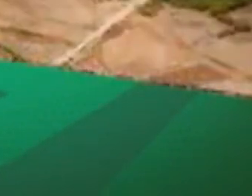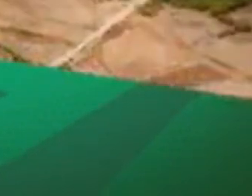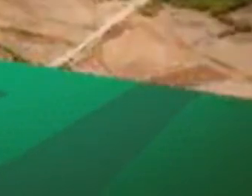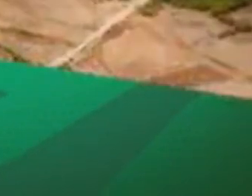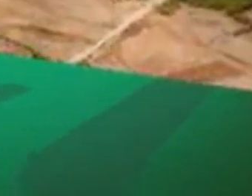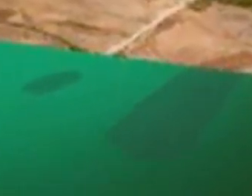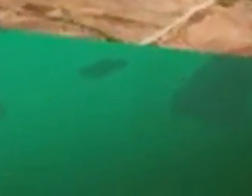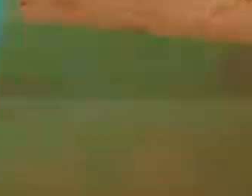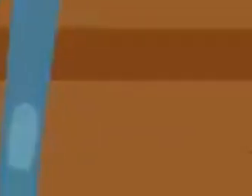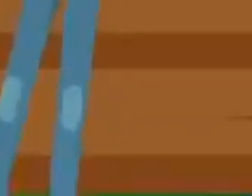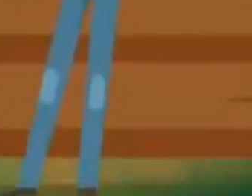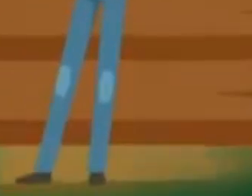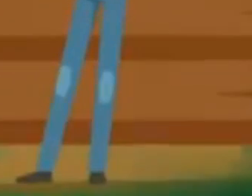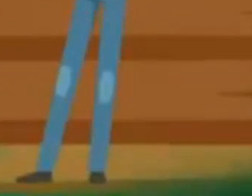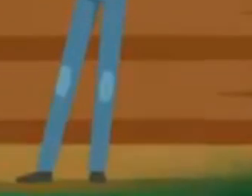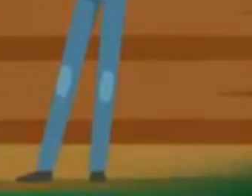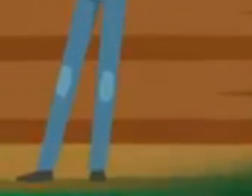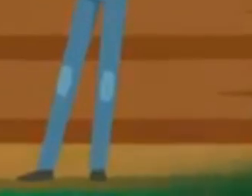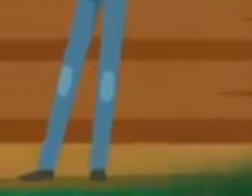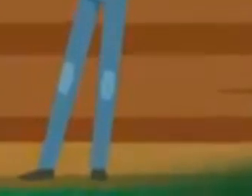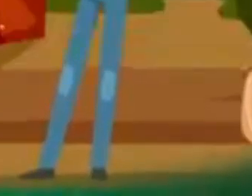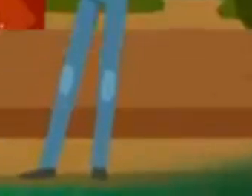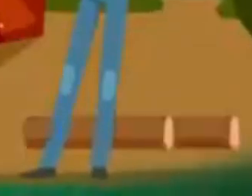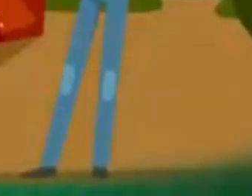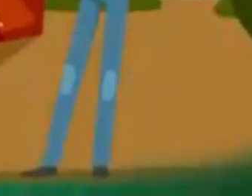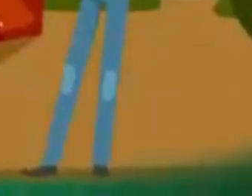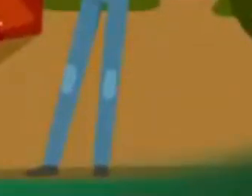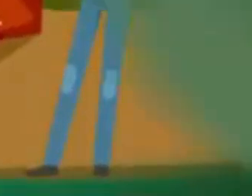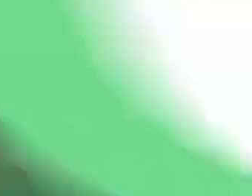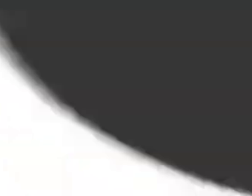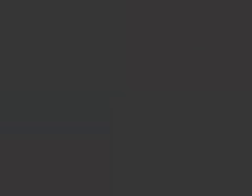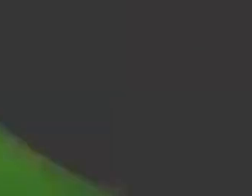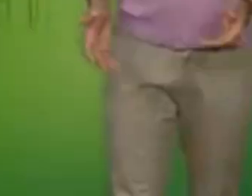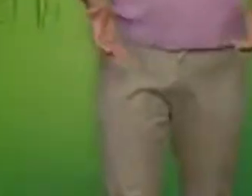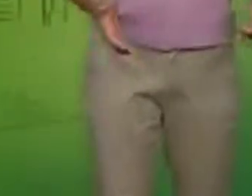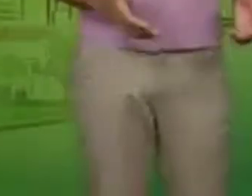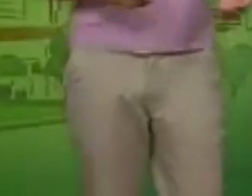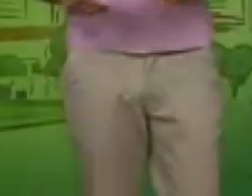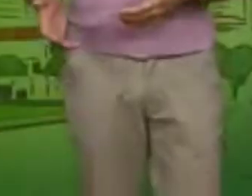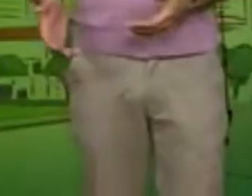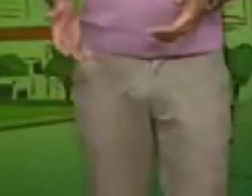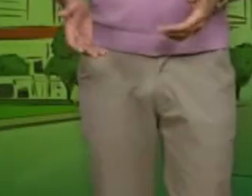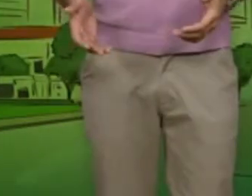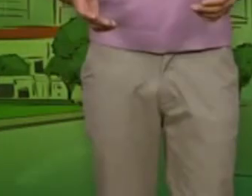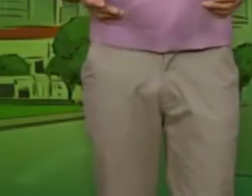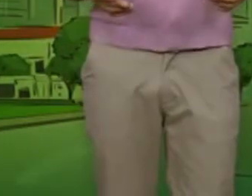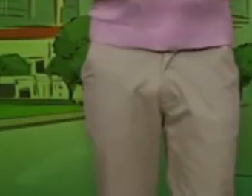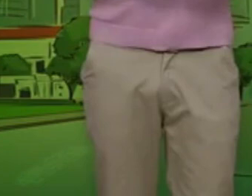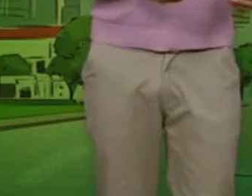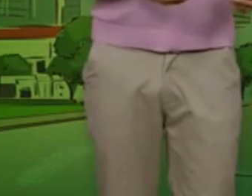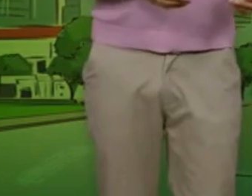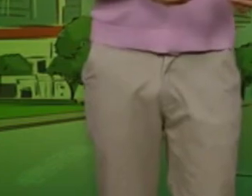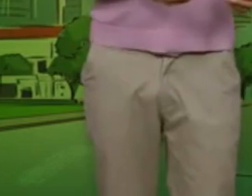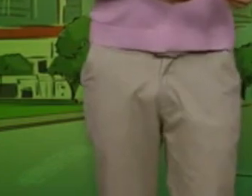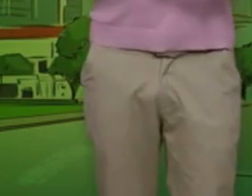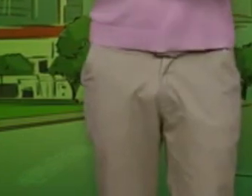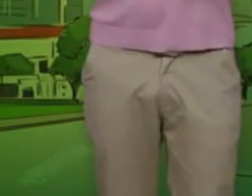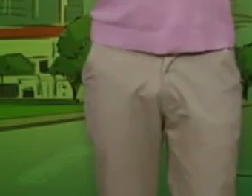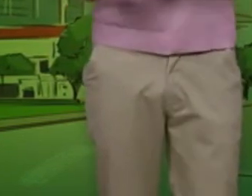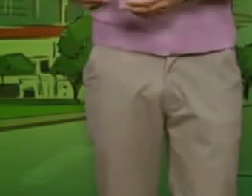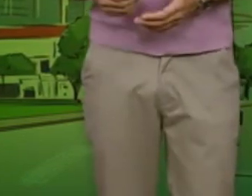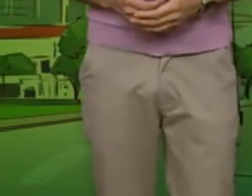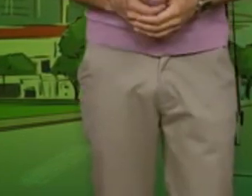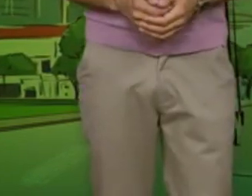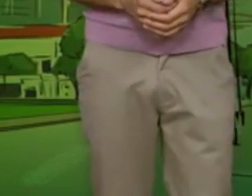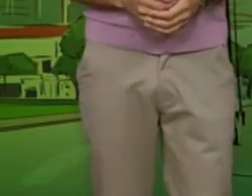medidas sustentáveis, comprometem a disponibilização desses recursos. Em áreas urbanas, por exemplo, diversas atividades contribuem com